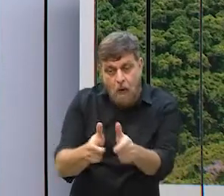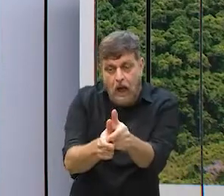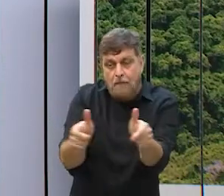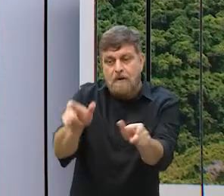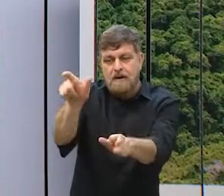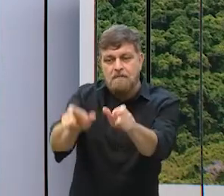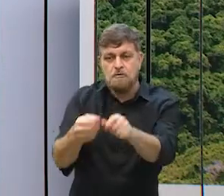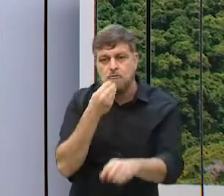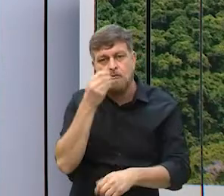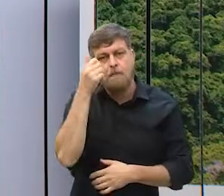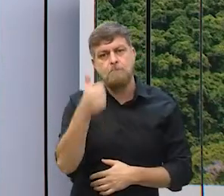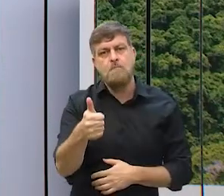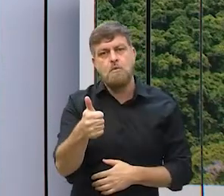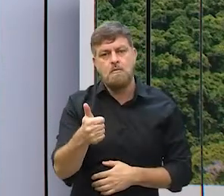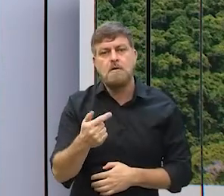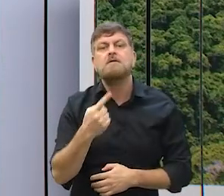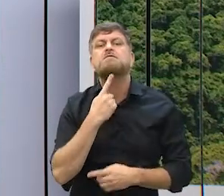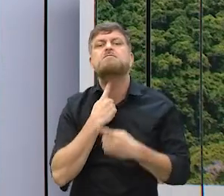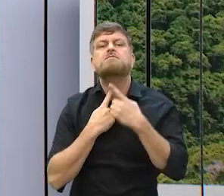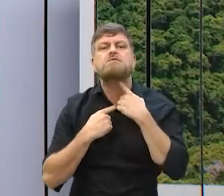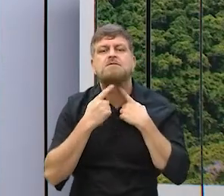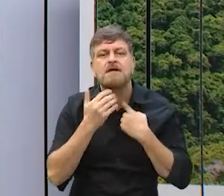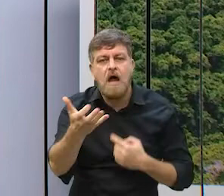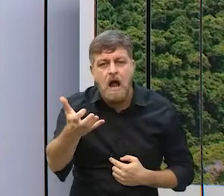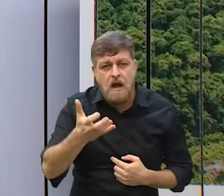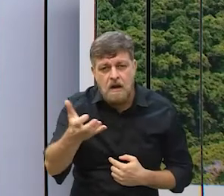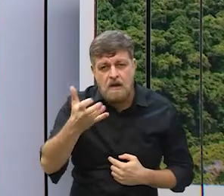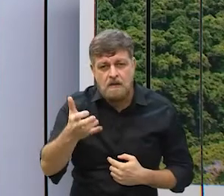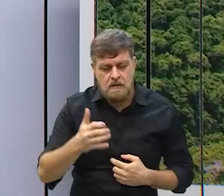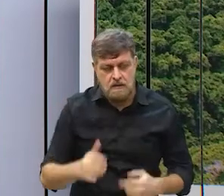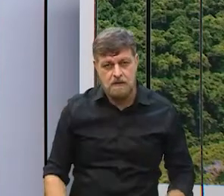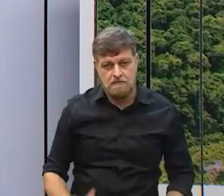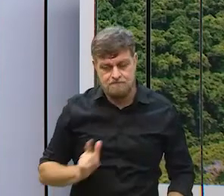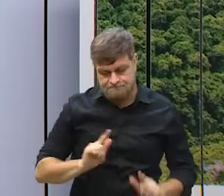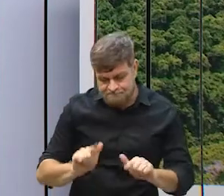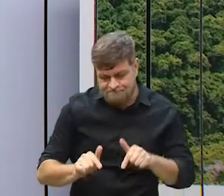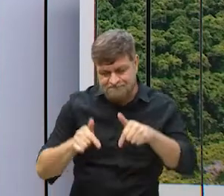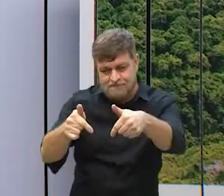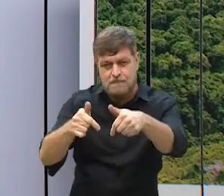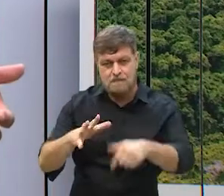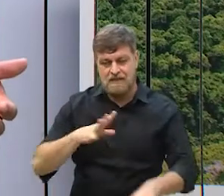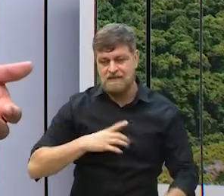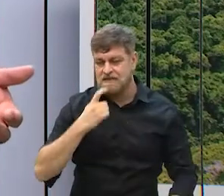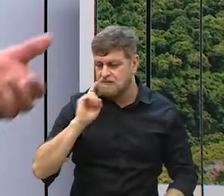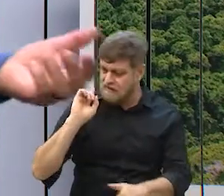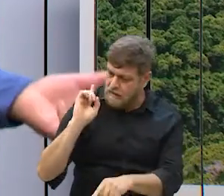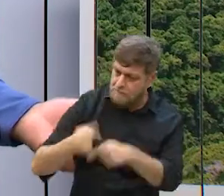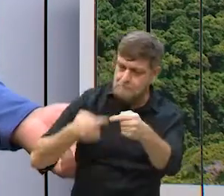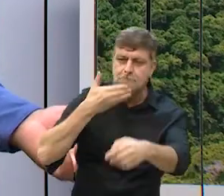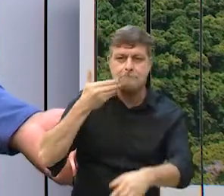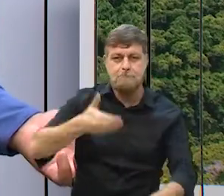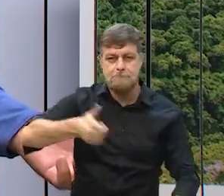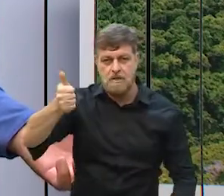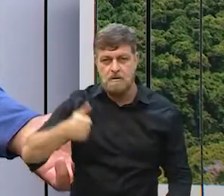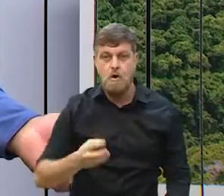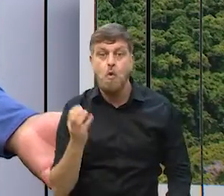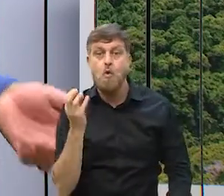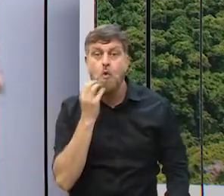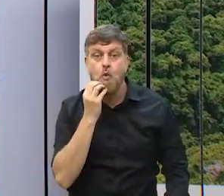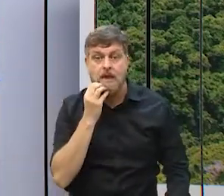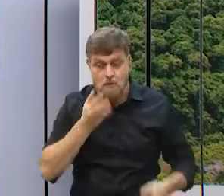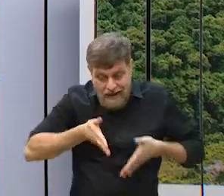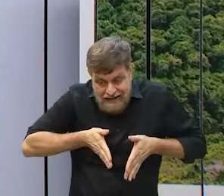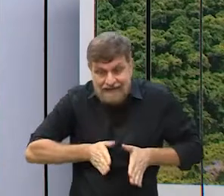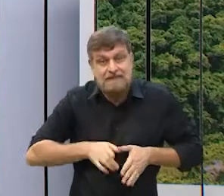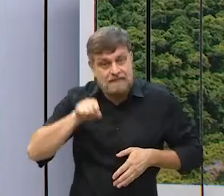maioria, gente que quer se dedicar para ver uma cidade melhor. Né? E ali, o Igor nasceu lá, eu